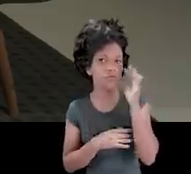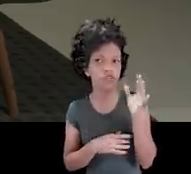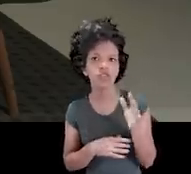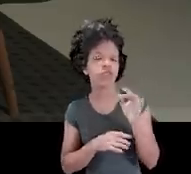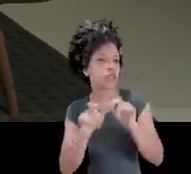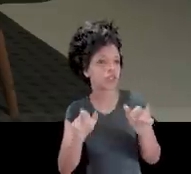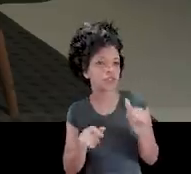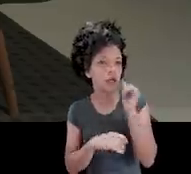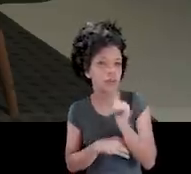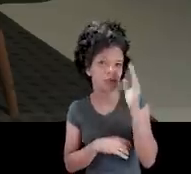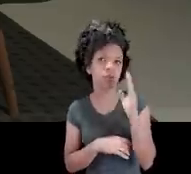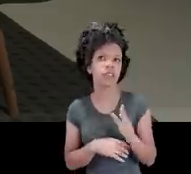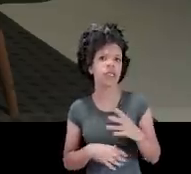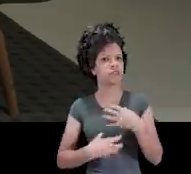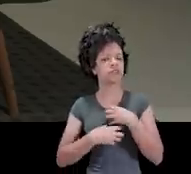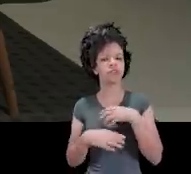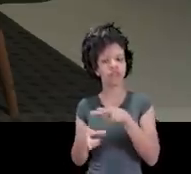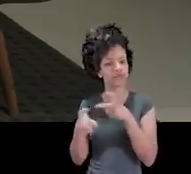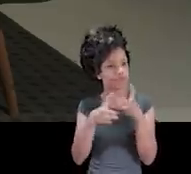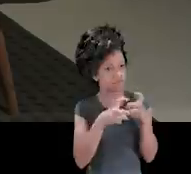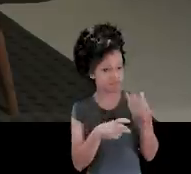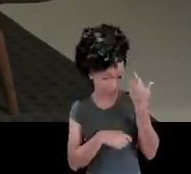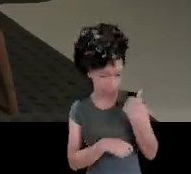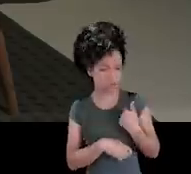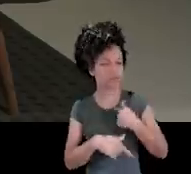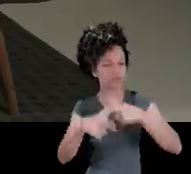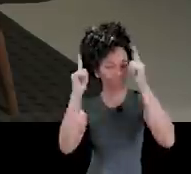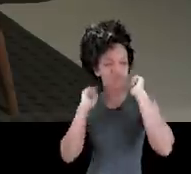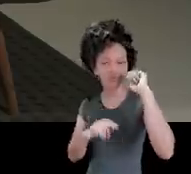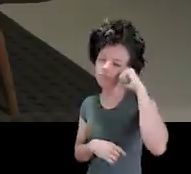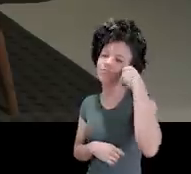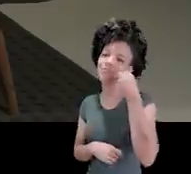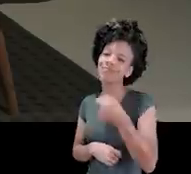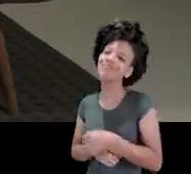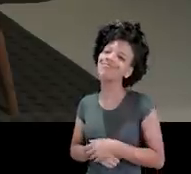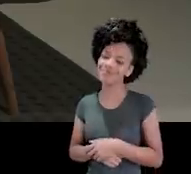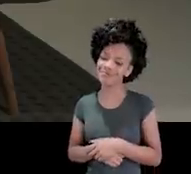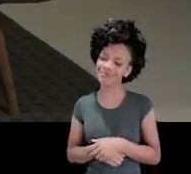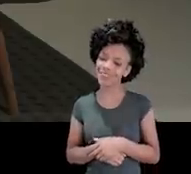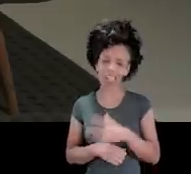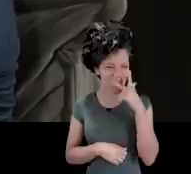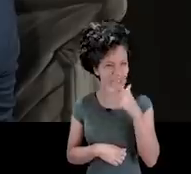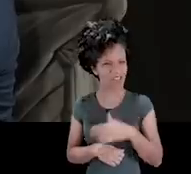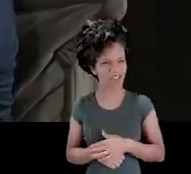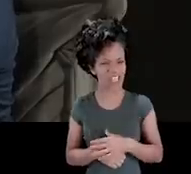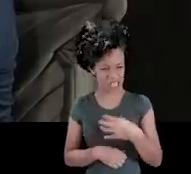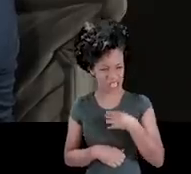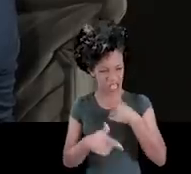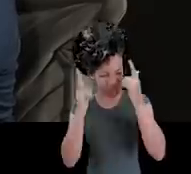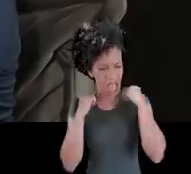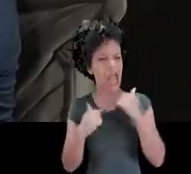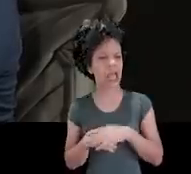Brasil inteiro se sentiram identificadas com esse negrão careca. Assim, eu acho que realmente ser careca... Ah,